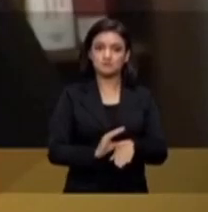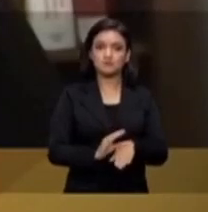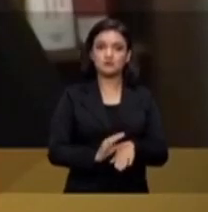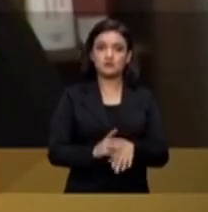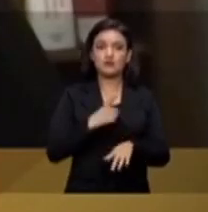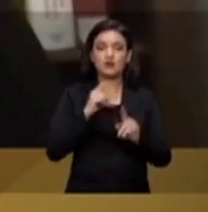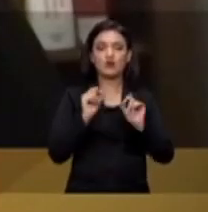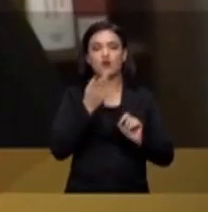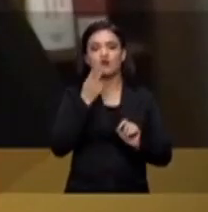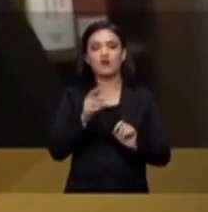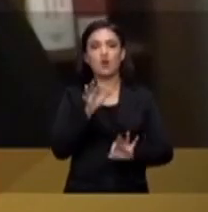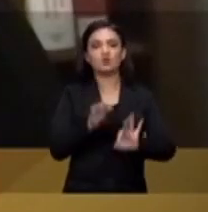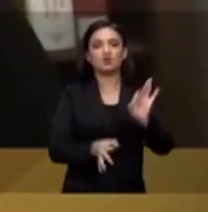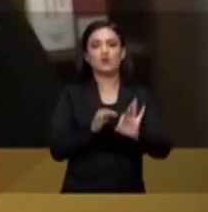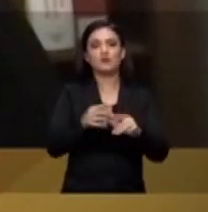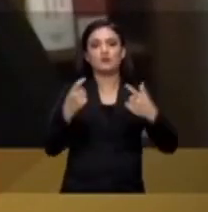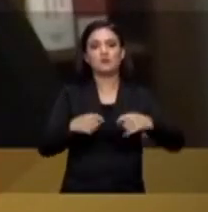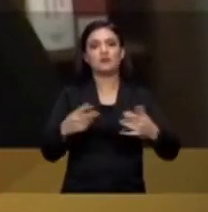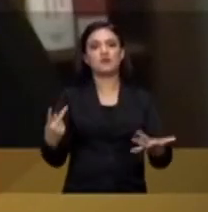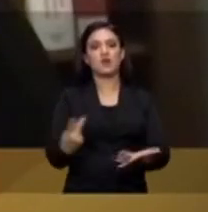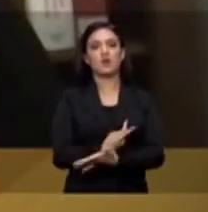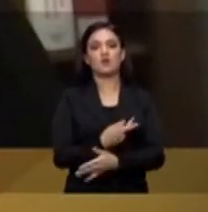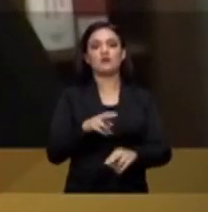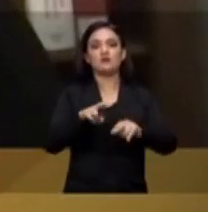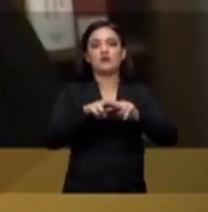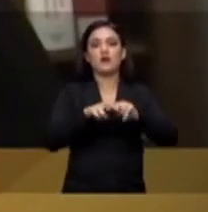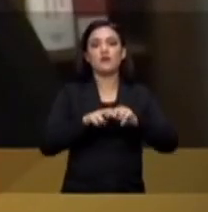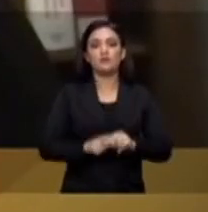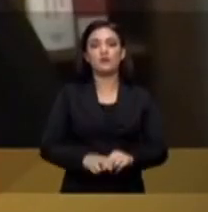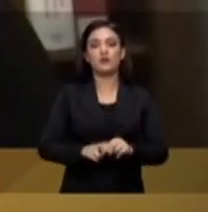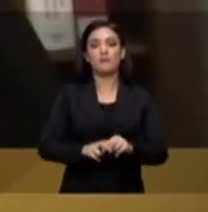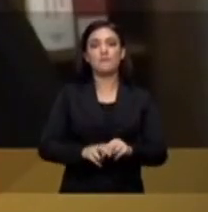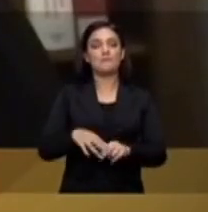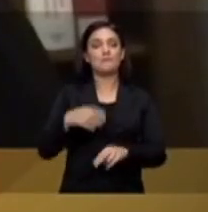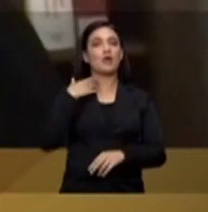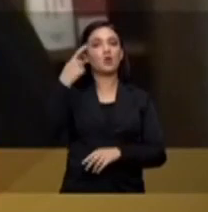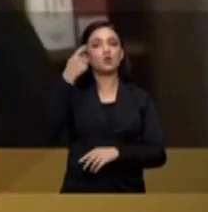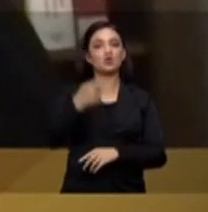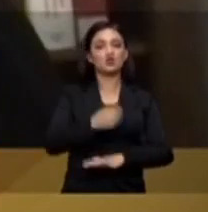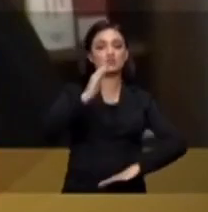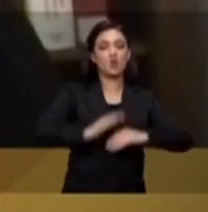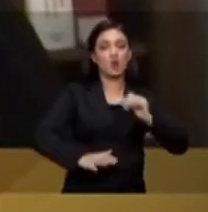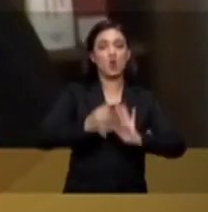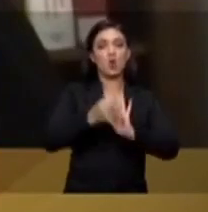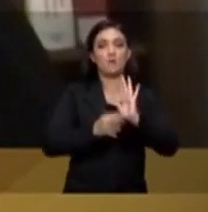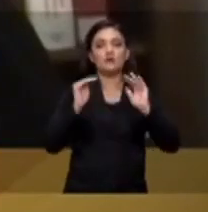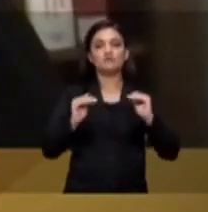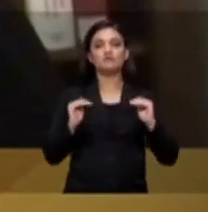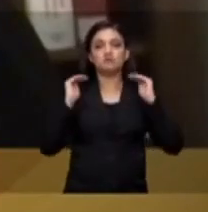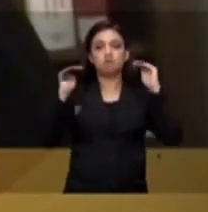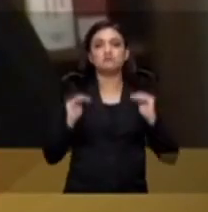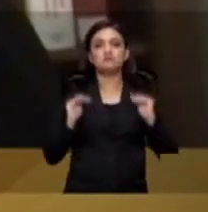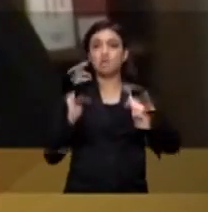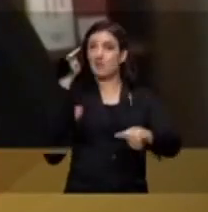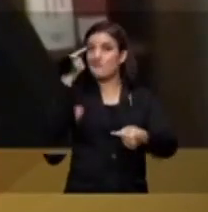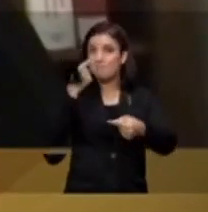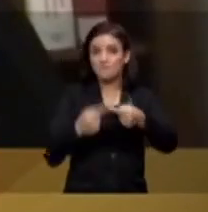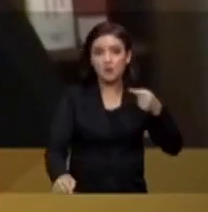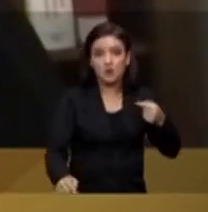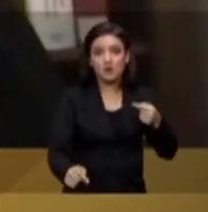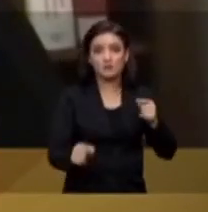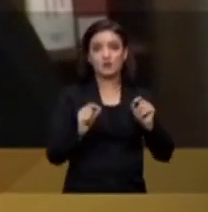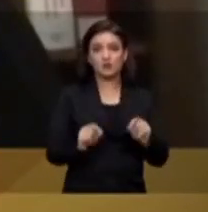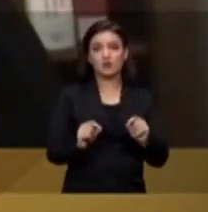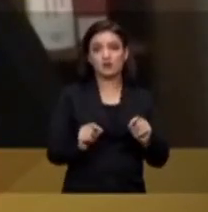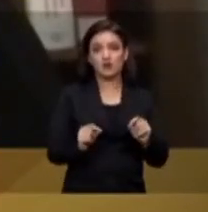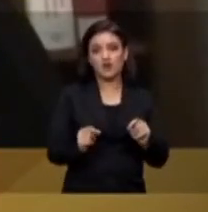que os julgamentos devem ser realizados pela autoridade jurisdicional competente, sendo proibida a designação